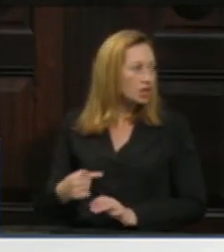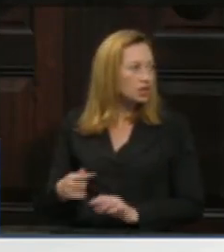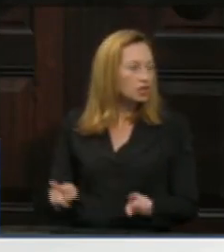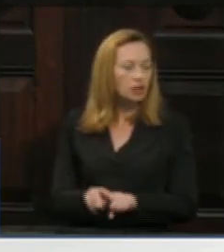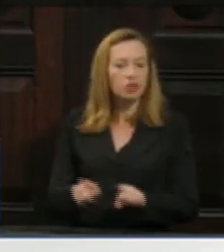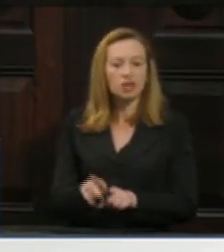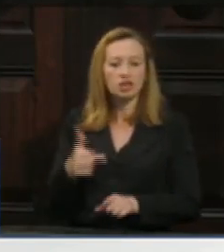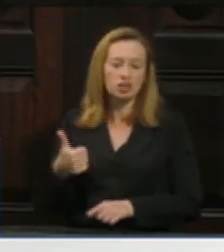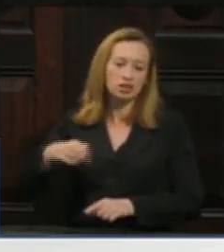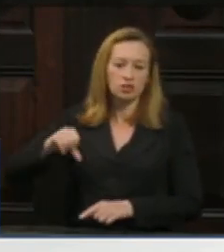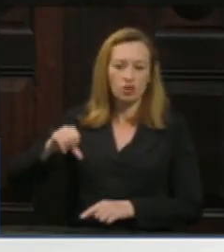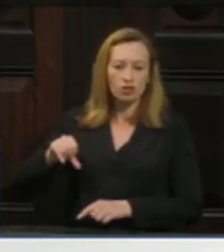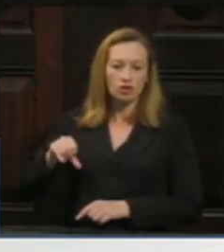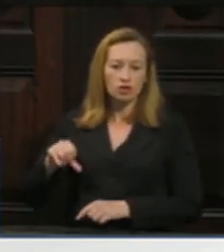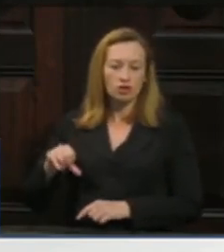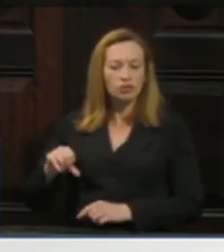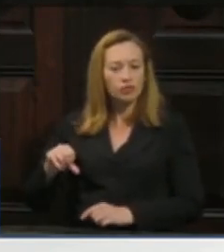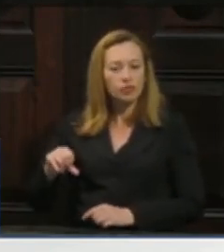mínimo 0,1%,